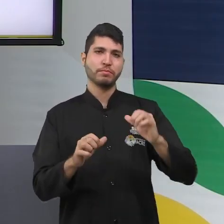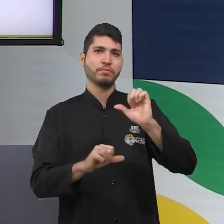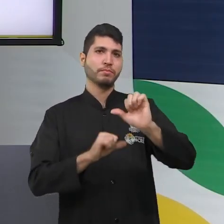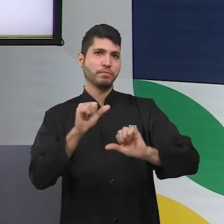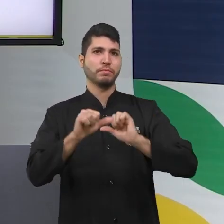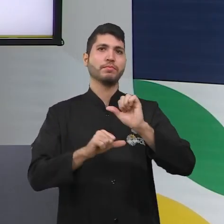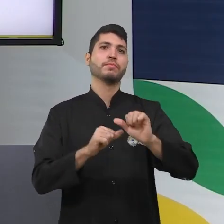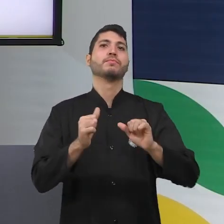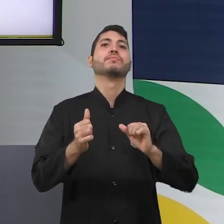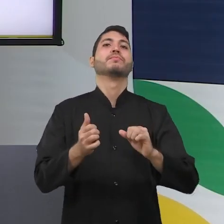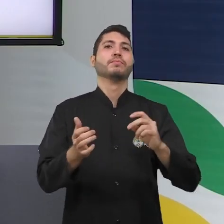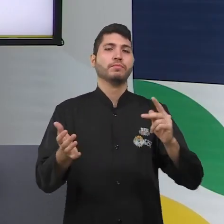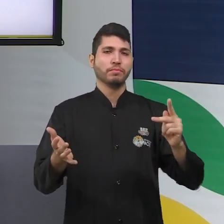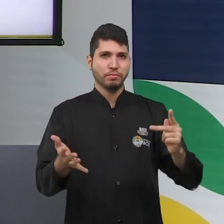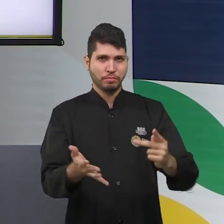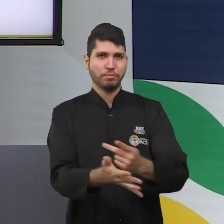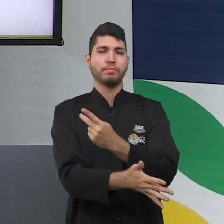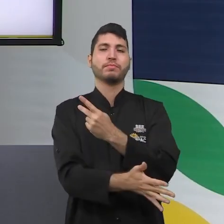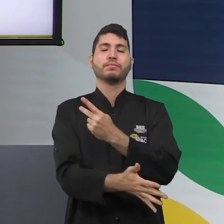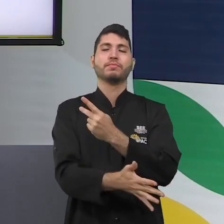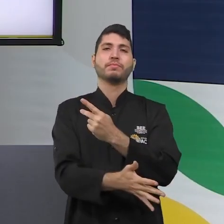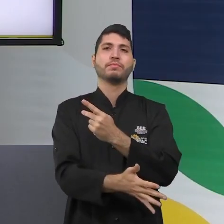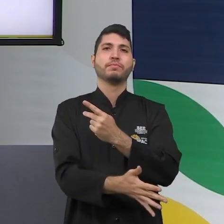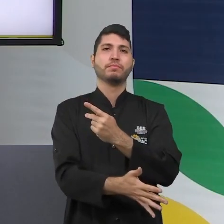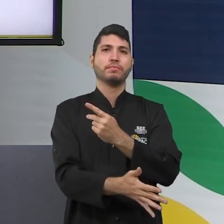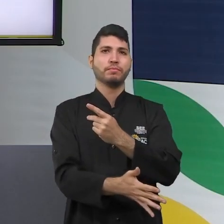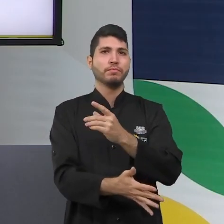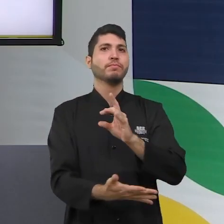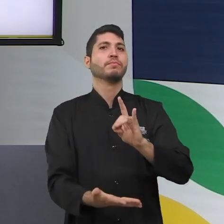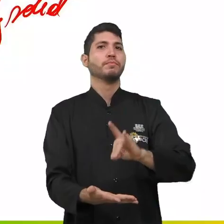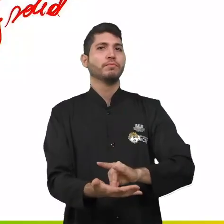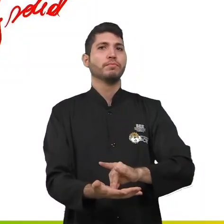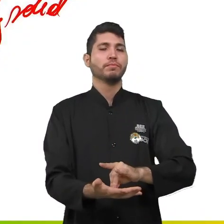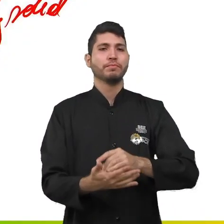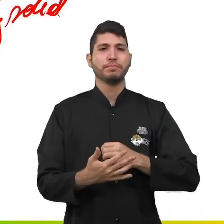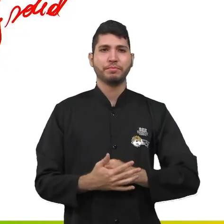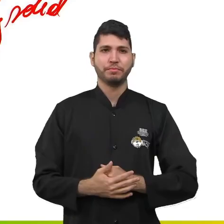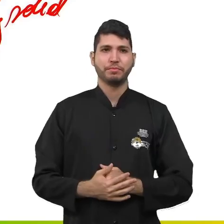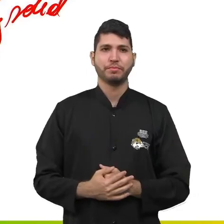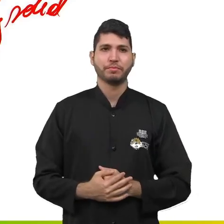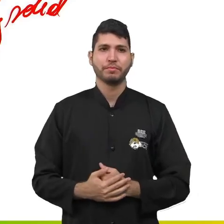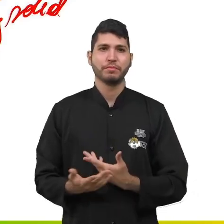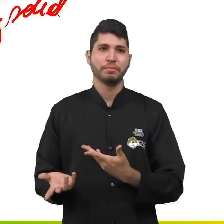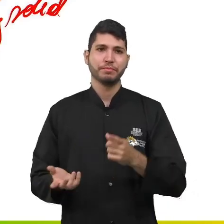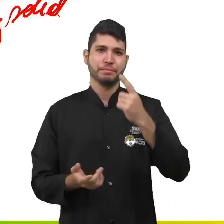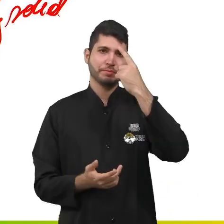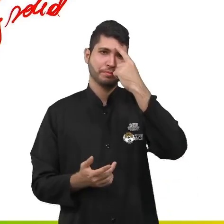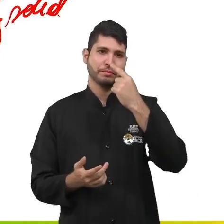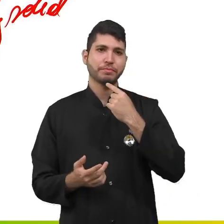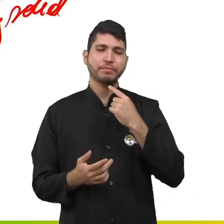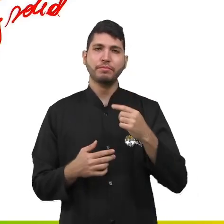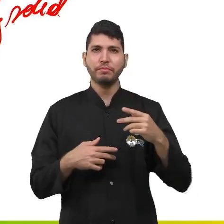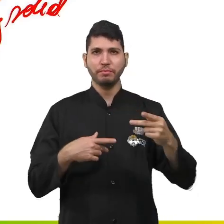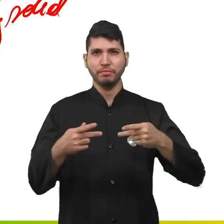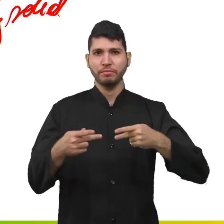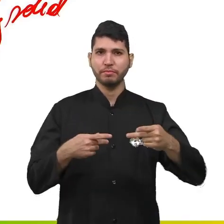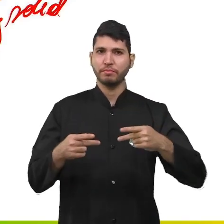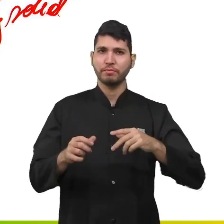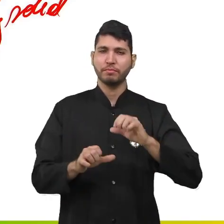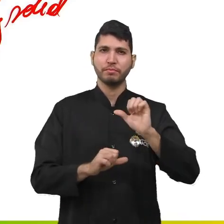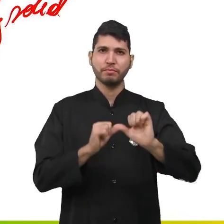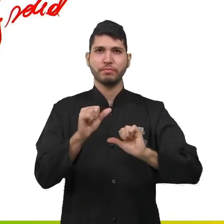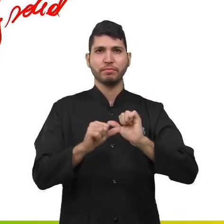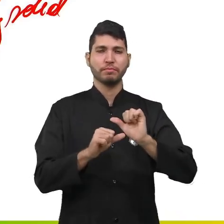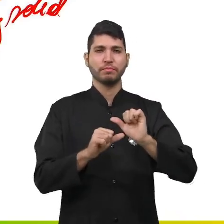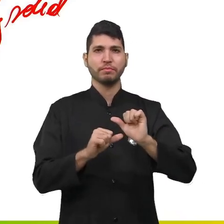dentro da vida daquela criança, daquele jovem, tudo bem? Então aqui temos uma imagem de um projeto, esse daqui é o Transforma